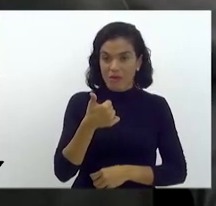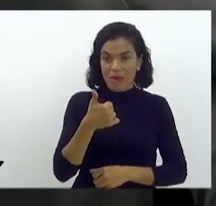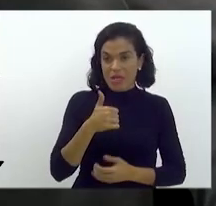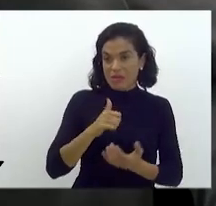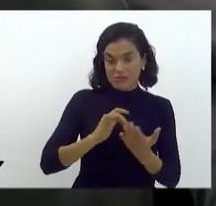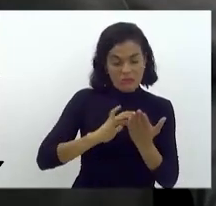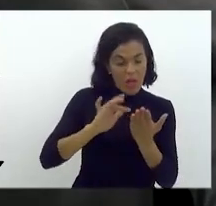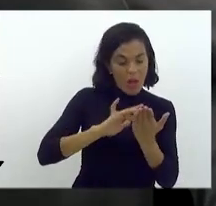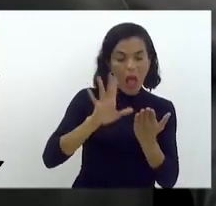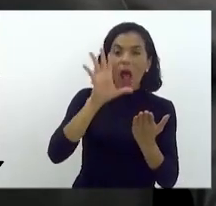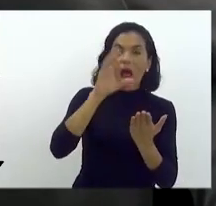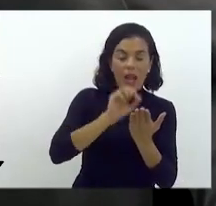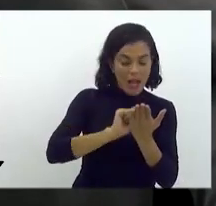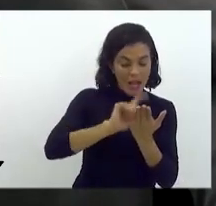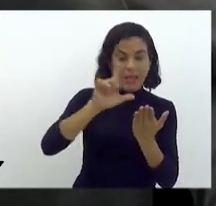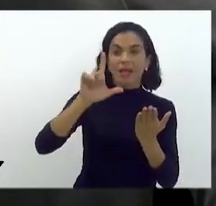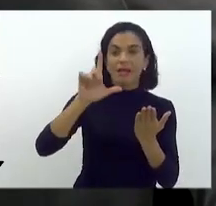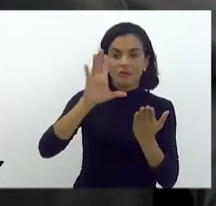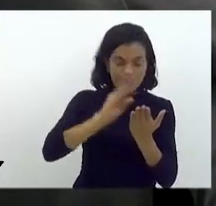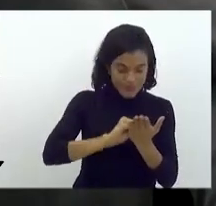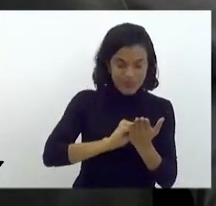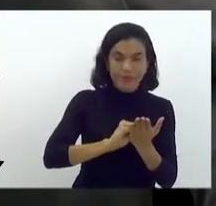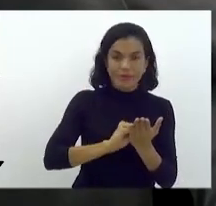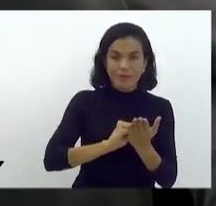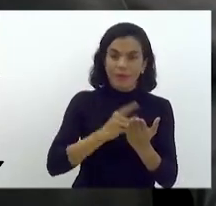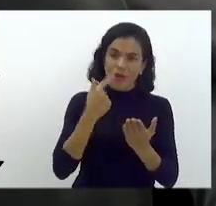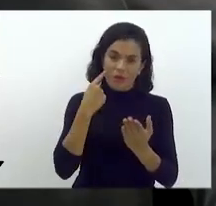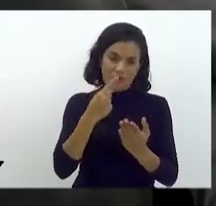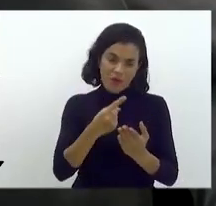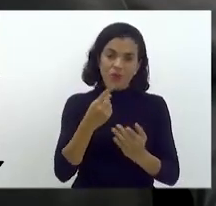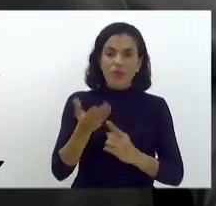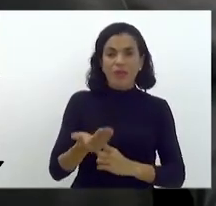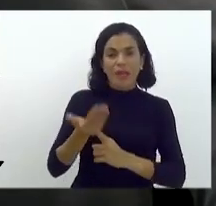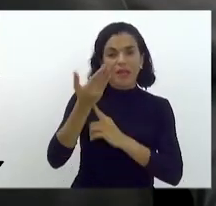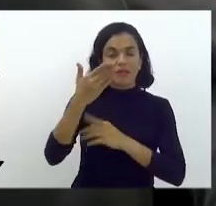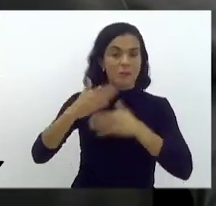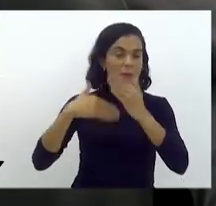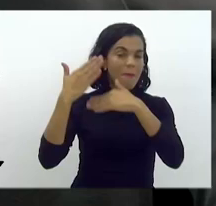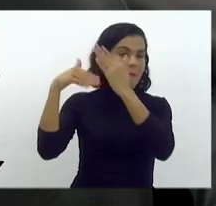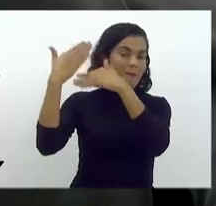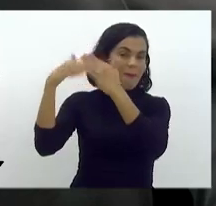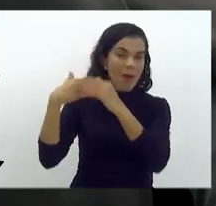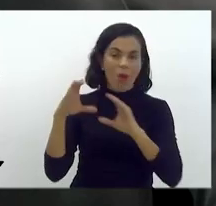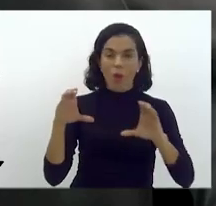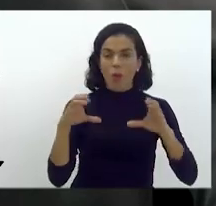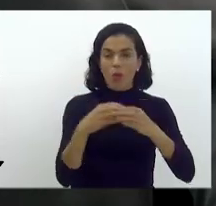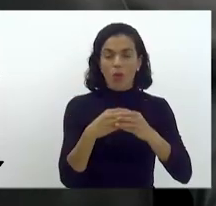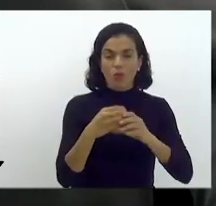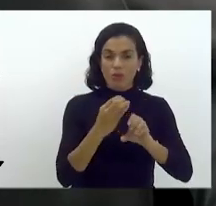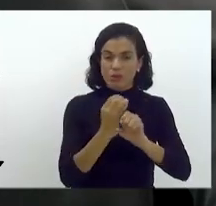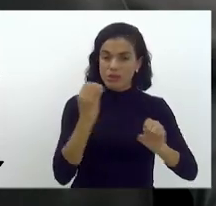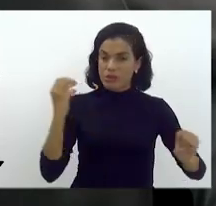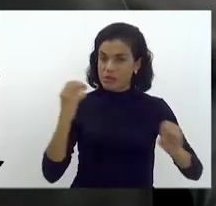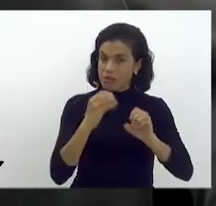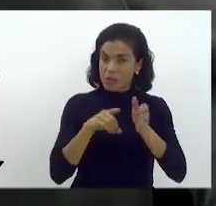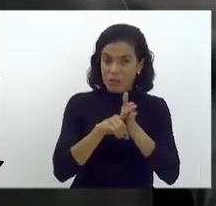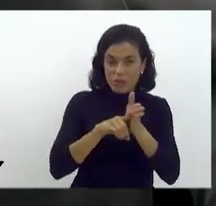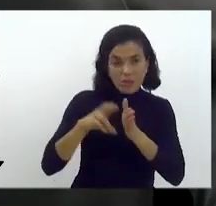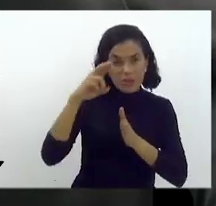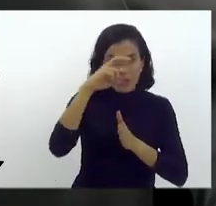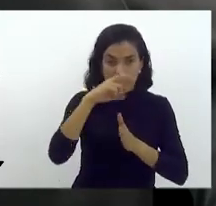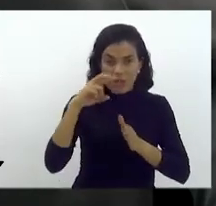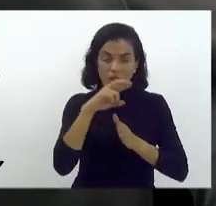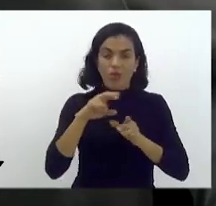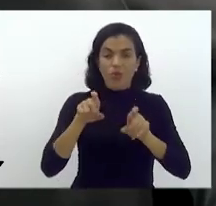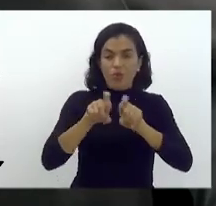e receber acabou né então nós vimos essa tecnologia crescer então era o grupo de engenharia eram os seis feridos que faziam os exames de